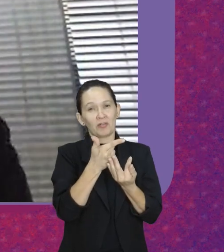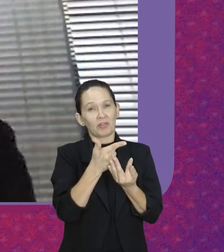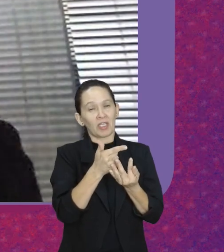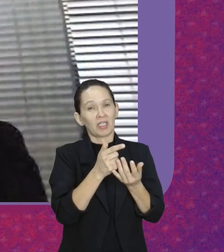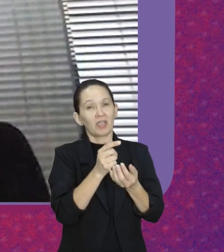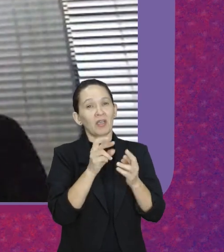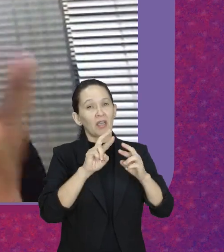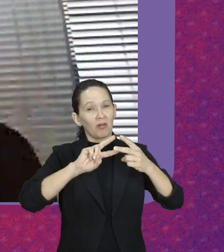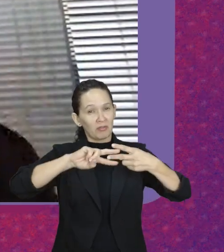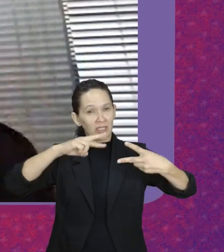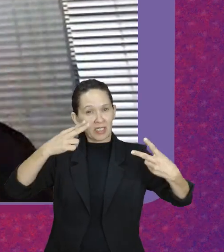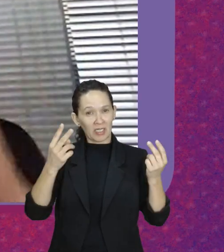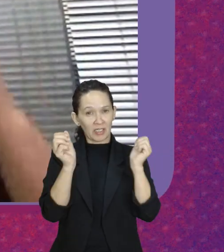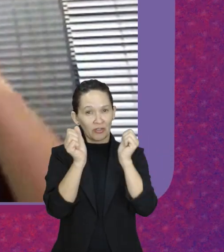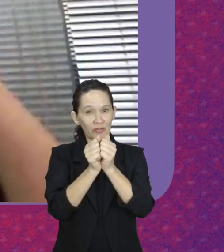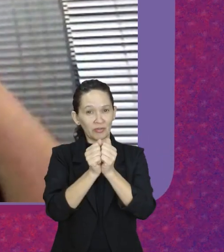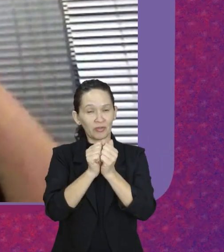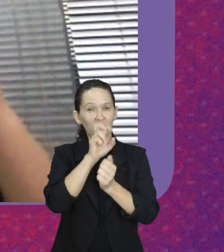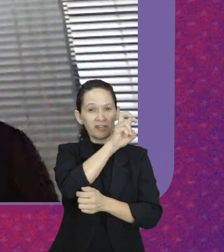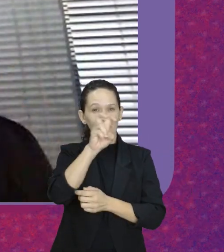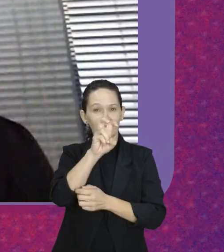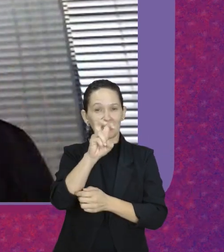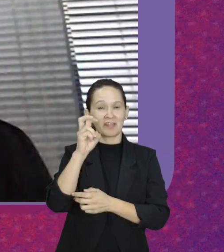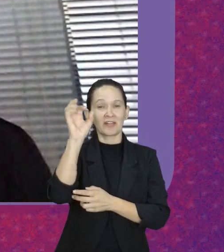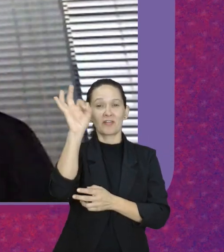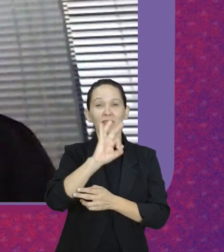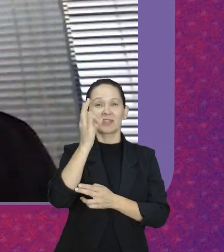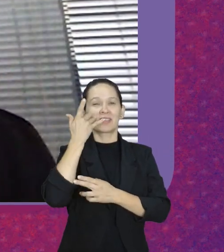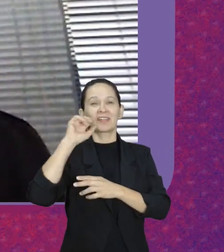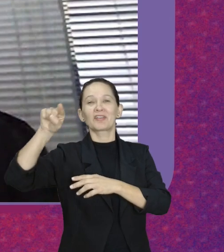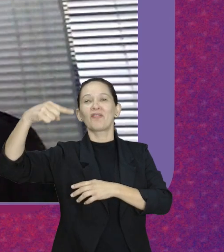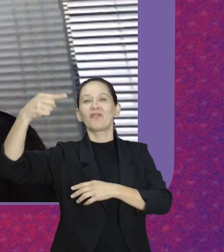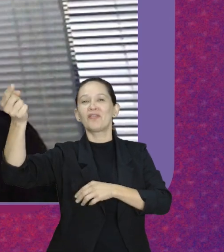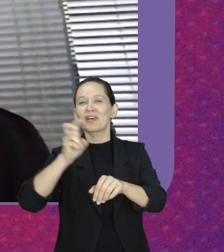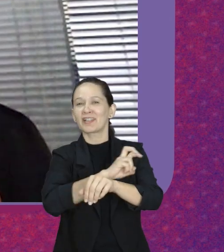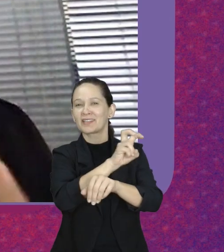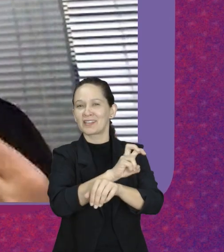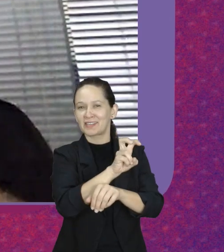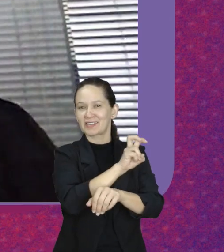55% das crianças estão fora, né, das creches públicas. Então,